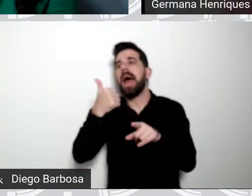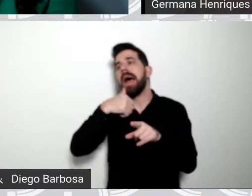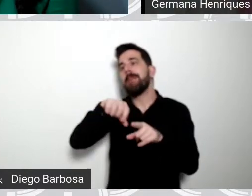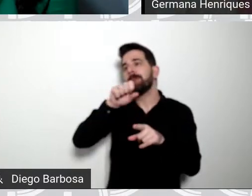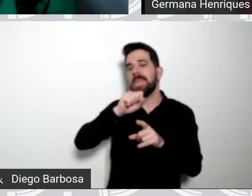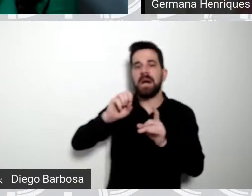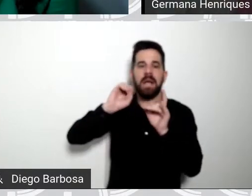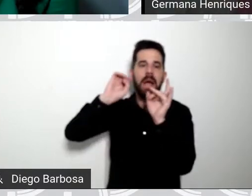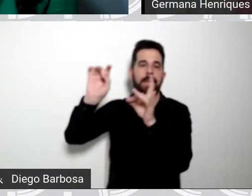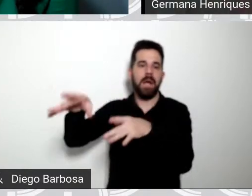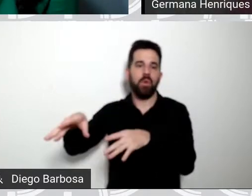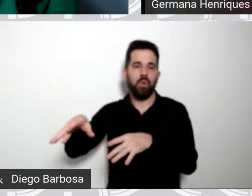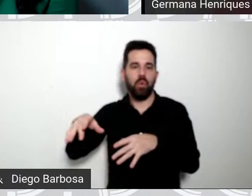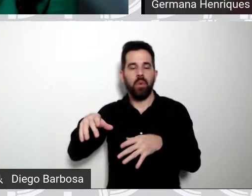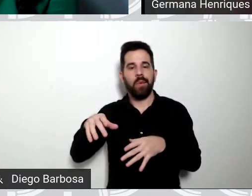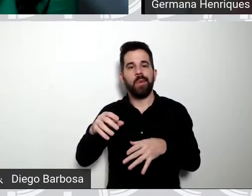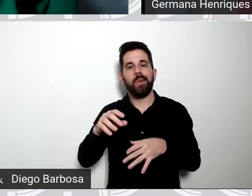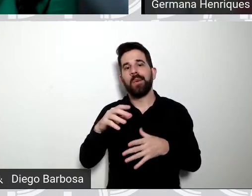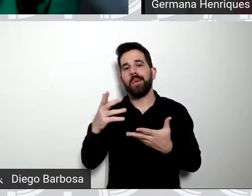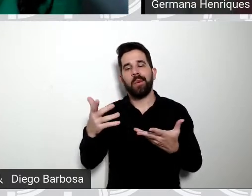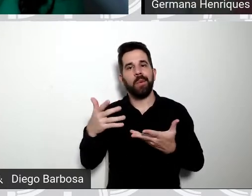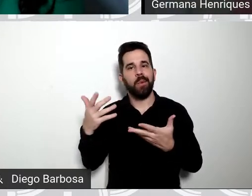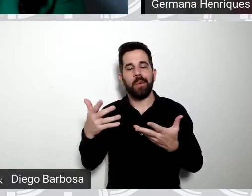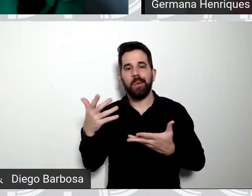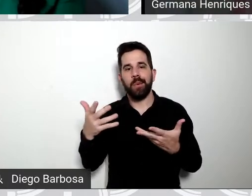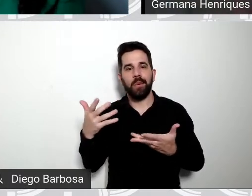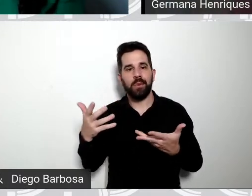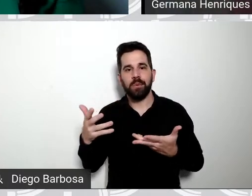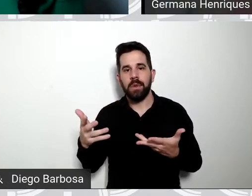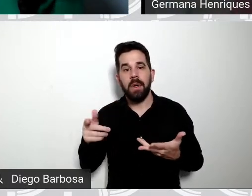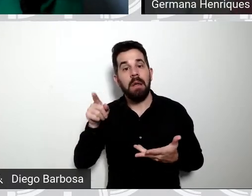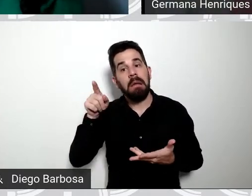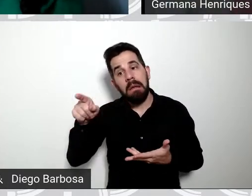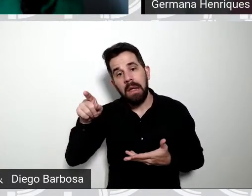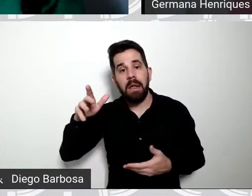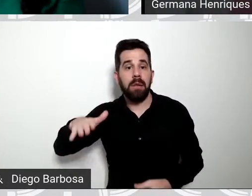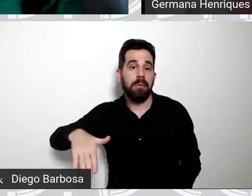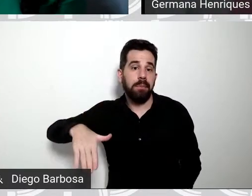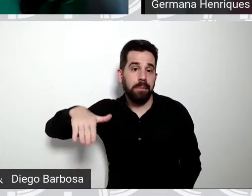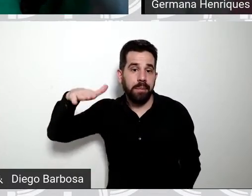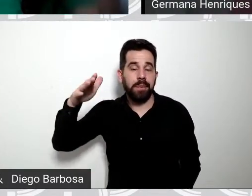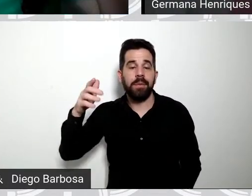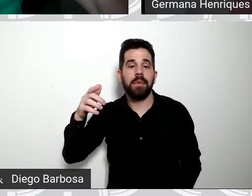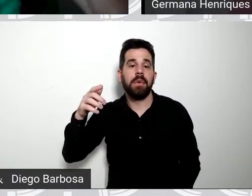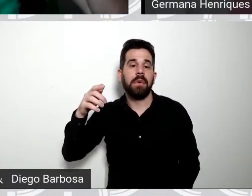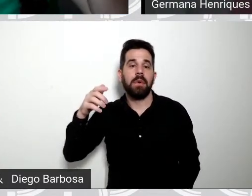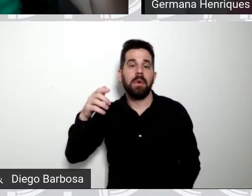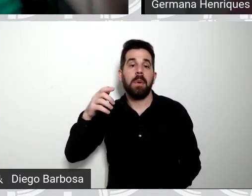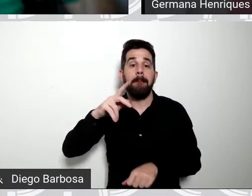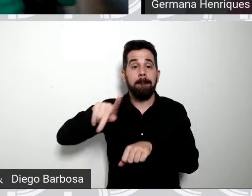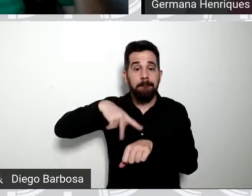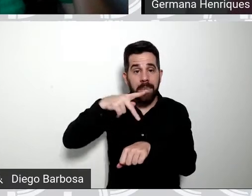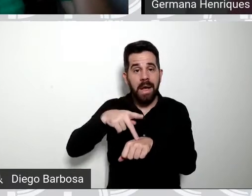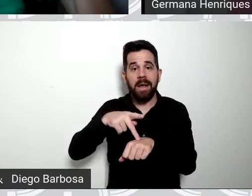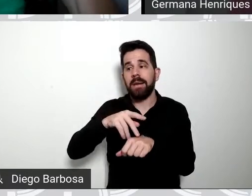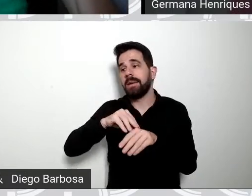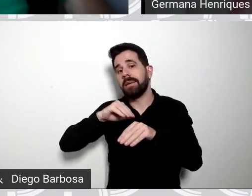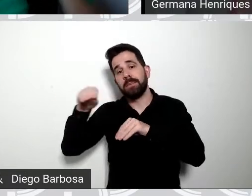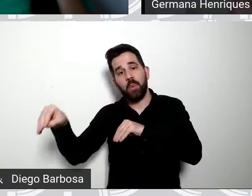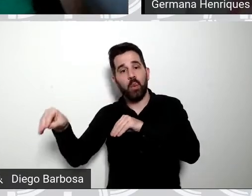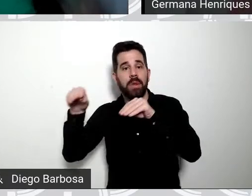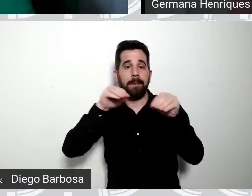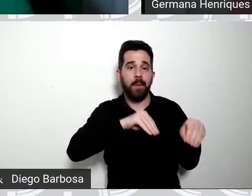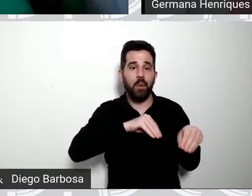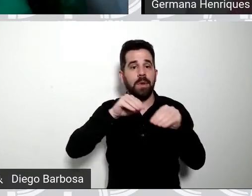ou porque ele foi criado em dois países, etc. Não,